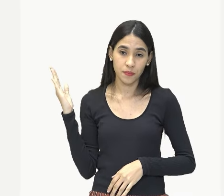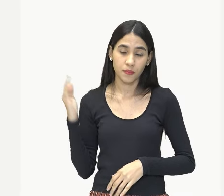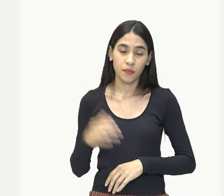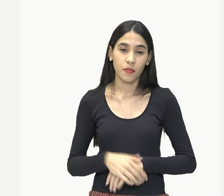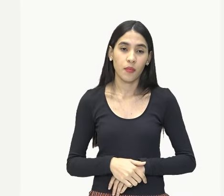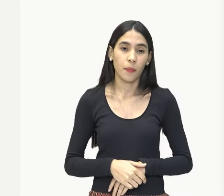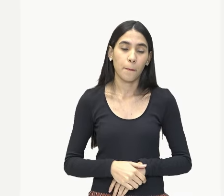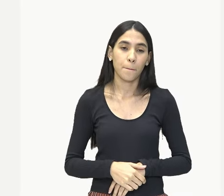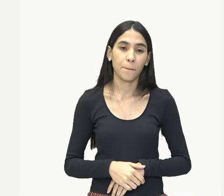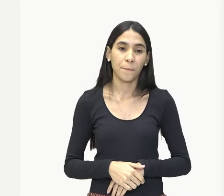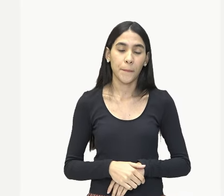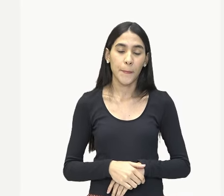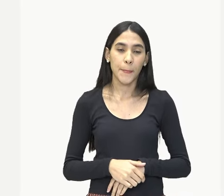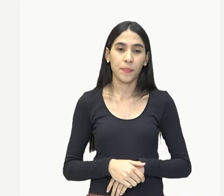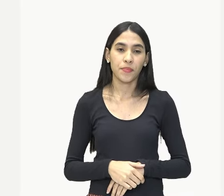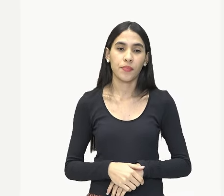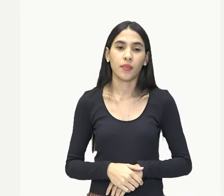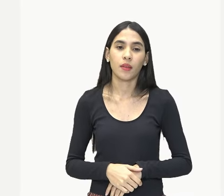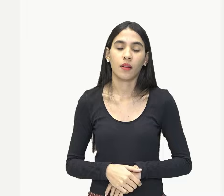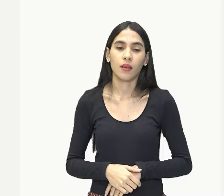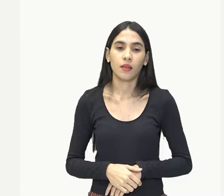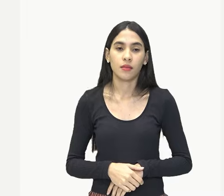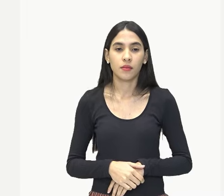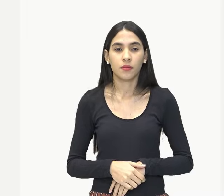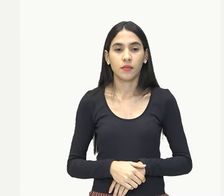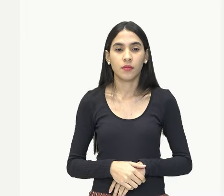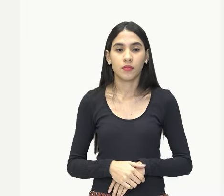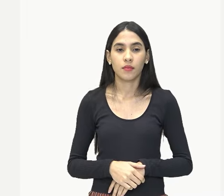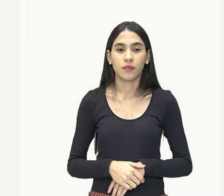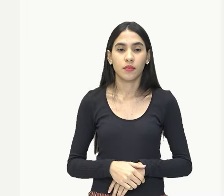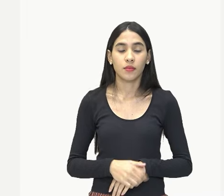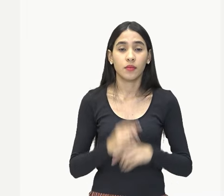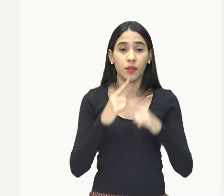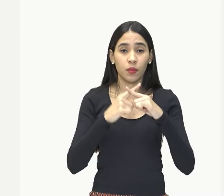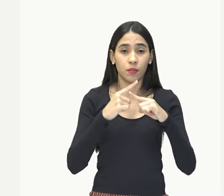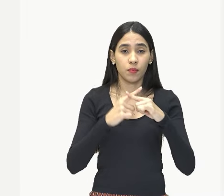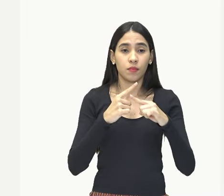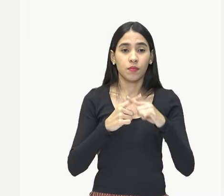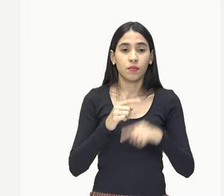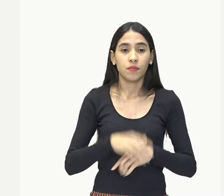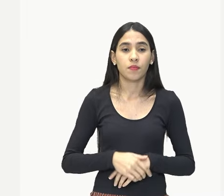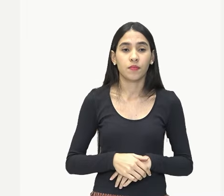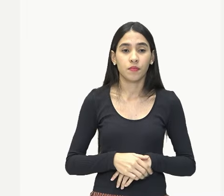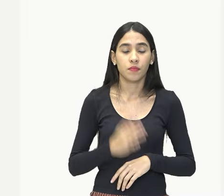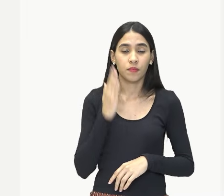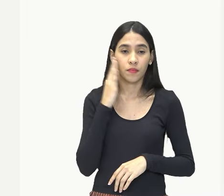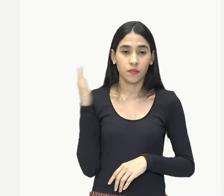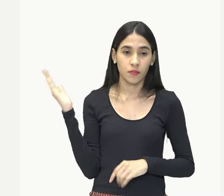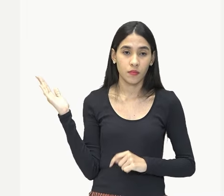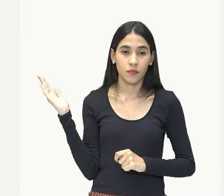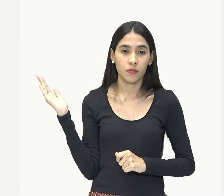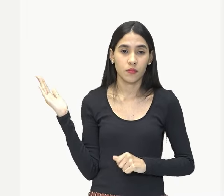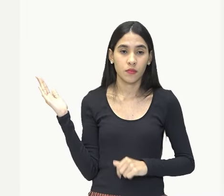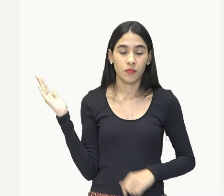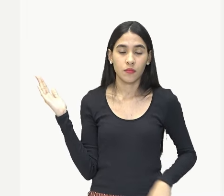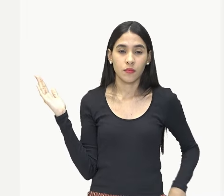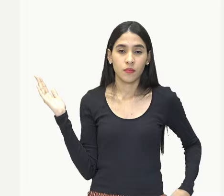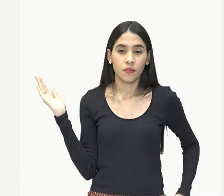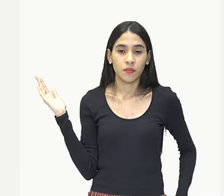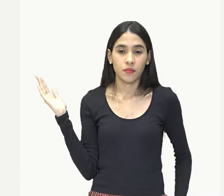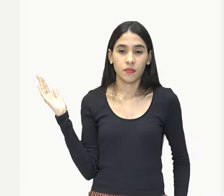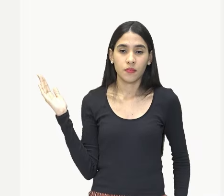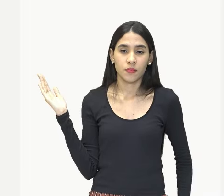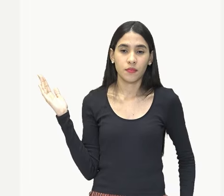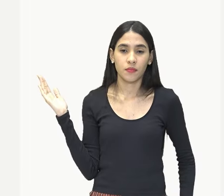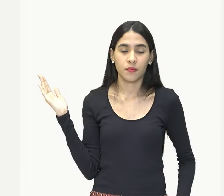trazemos aqui nesta aula é: faça multiplicação entre esses monômios. O